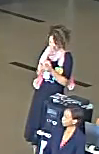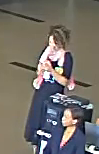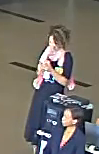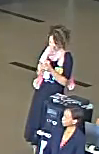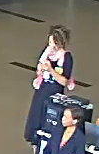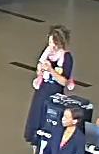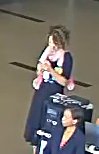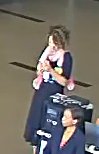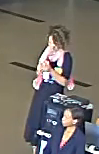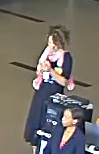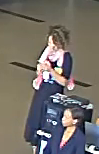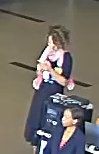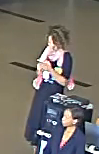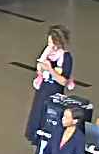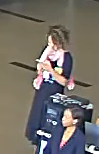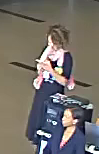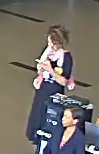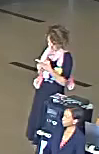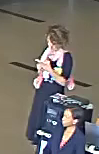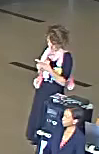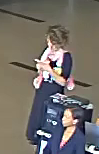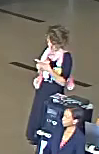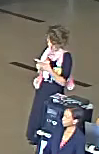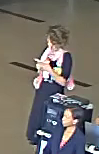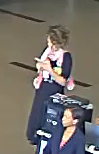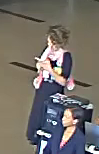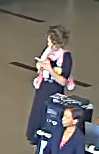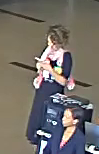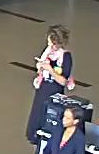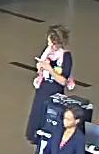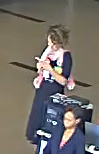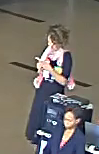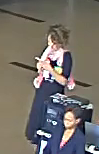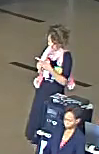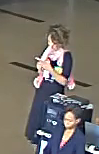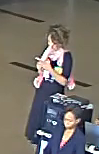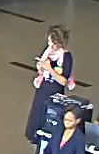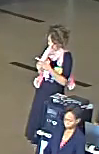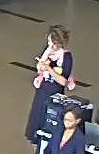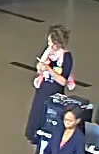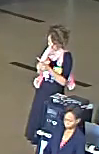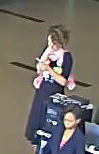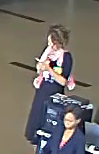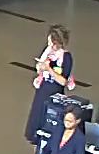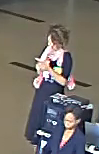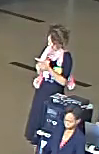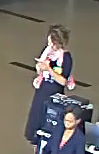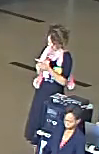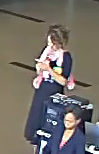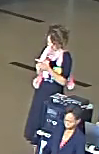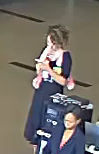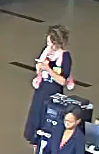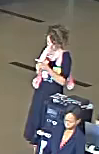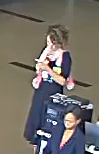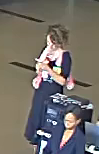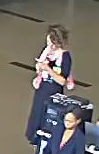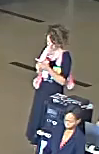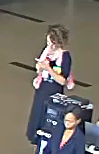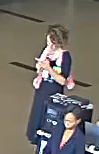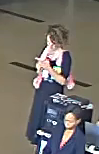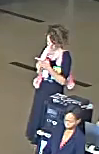passou aqui no vídeo que é a Gardenia lá do Sul de Minas e ela se comprometeu em 120 dias a mudar o seu